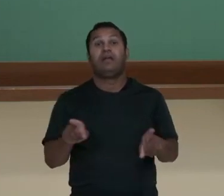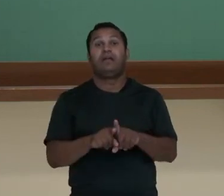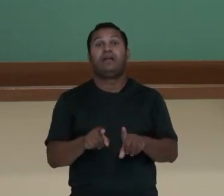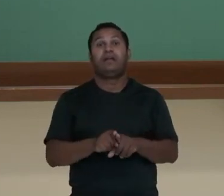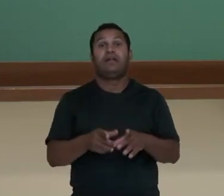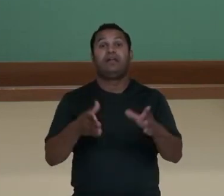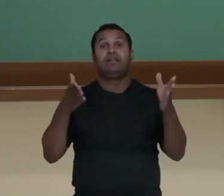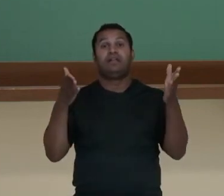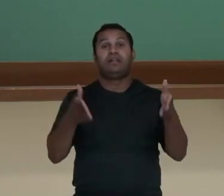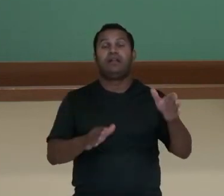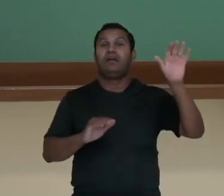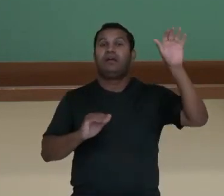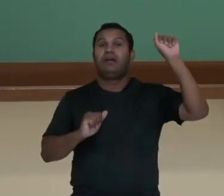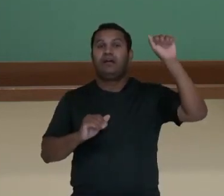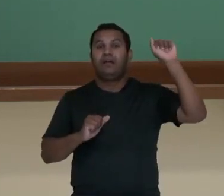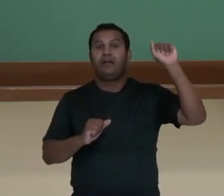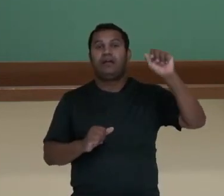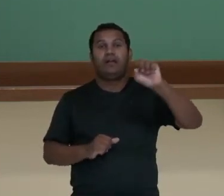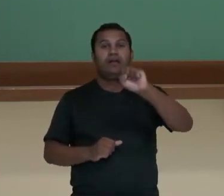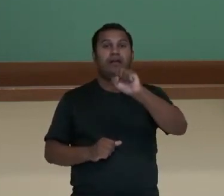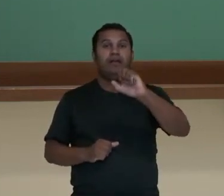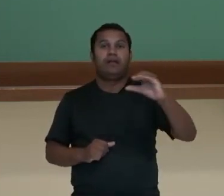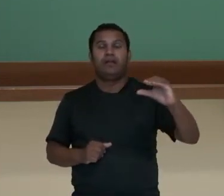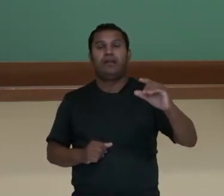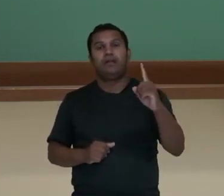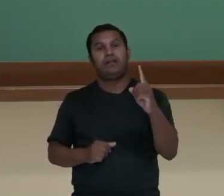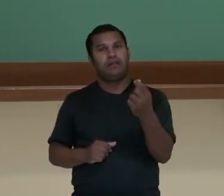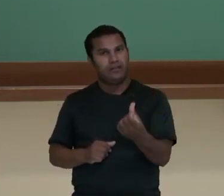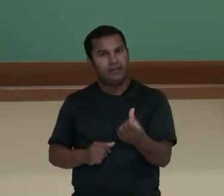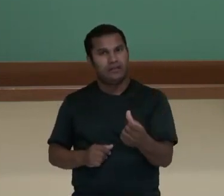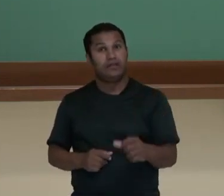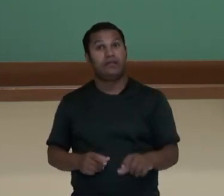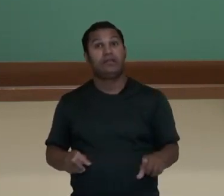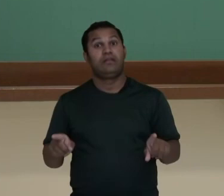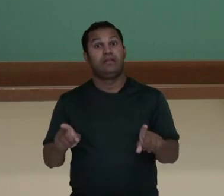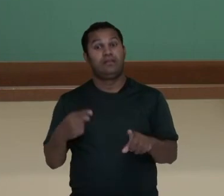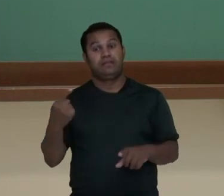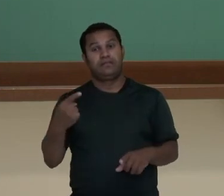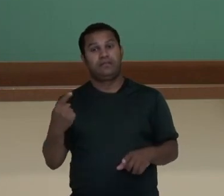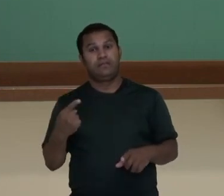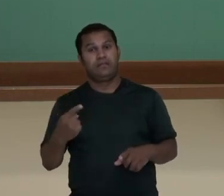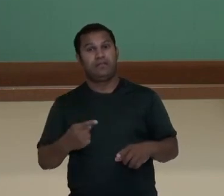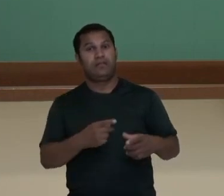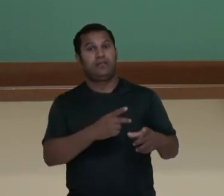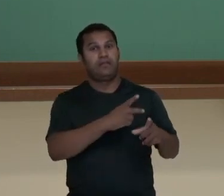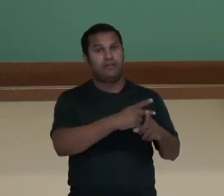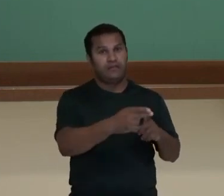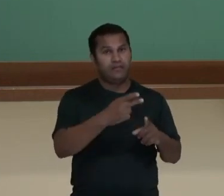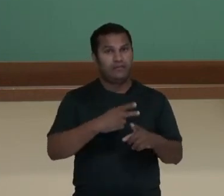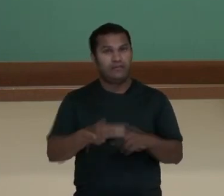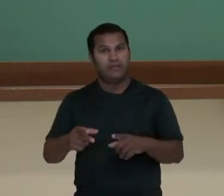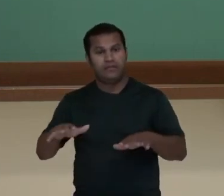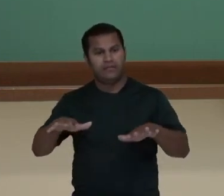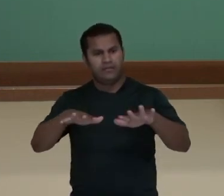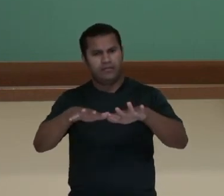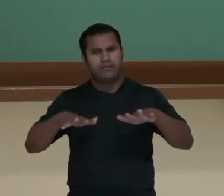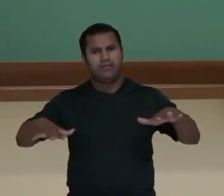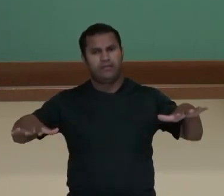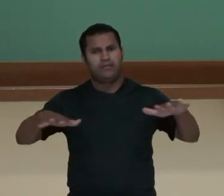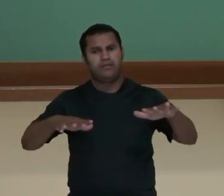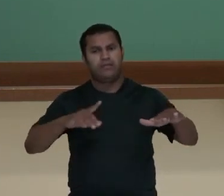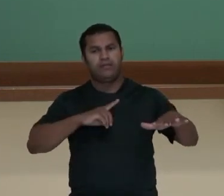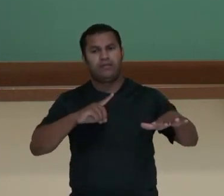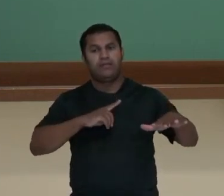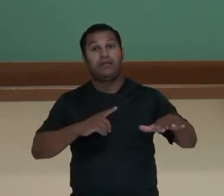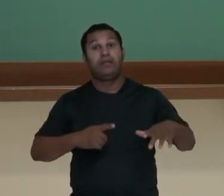século XVI. Em um primeiro momento, se utilizou da rivalidade que existia entre alguns povos dominados pelos astecas,